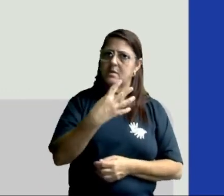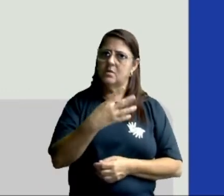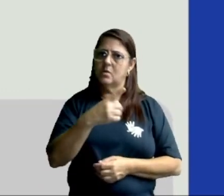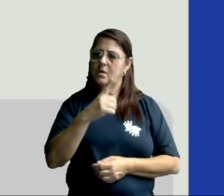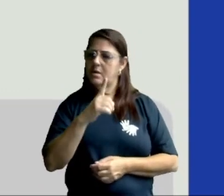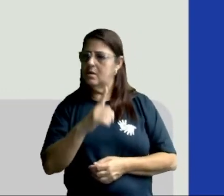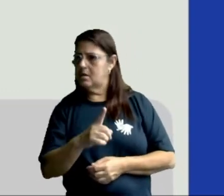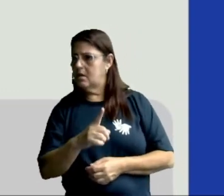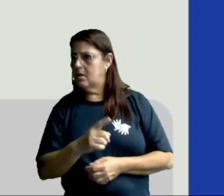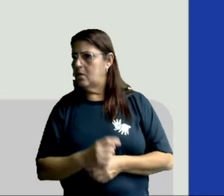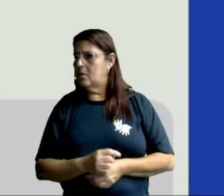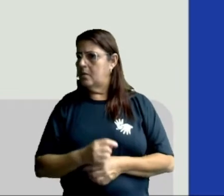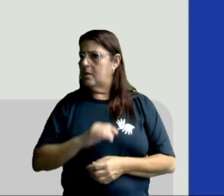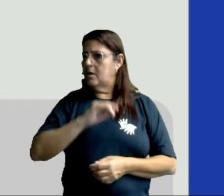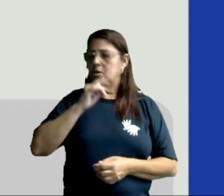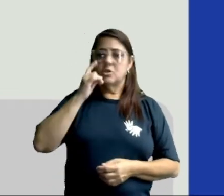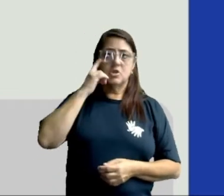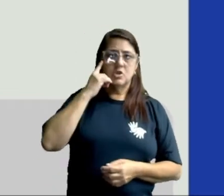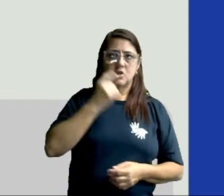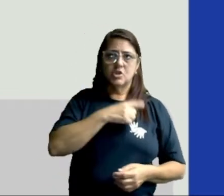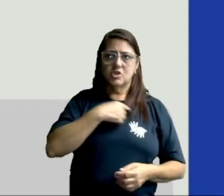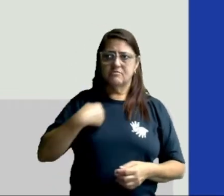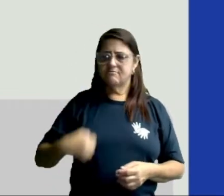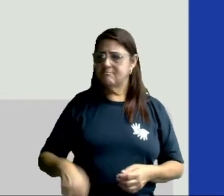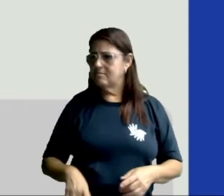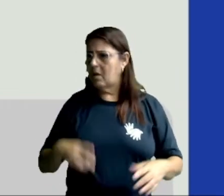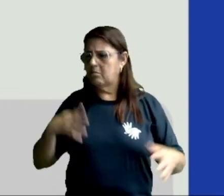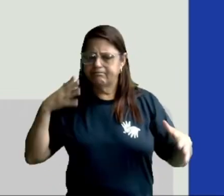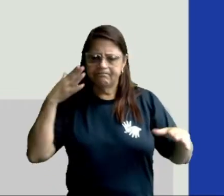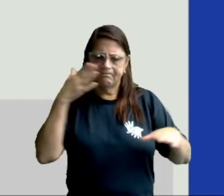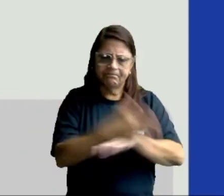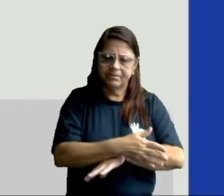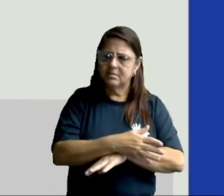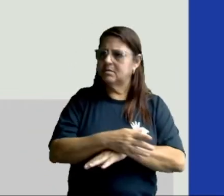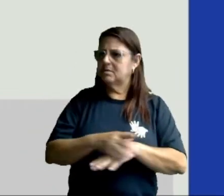militar de Pearl Harbor, nos Estados Unidos, que declaram guerra ao Japão.